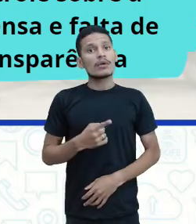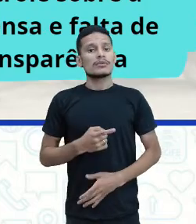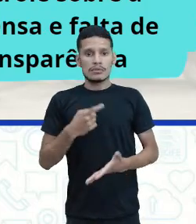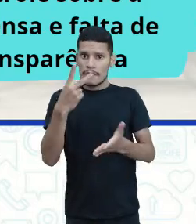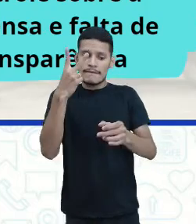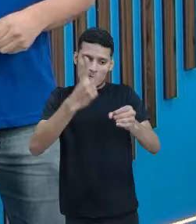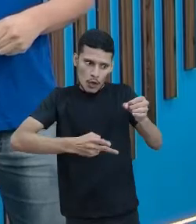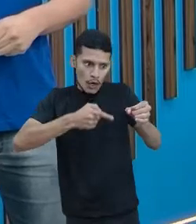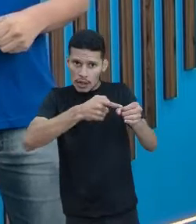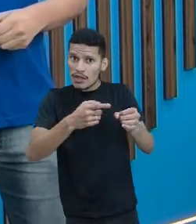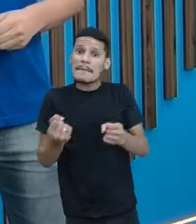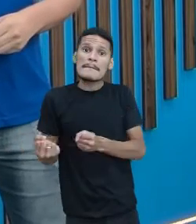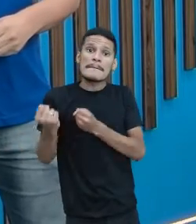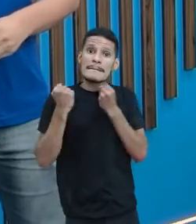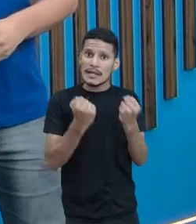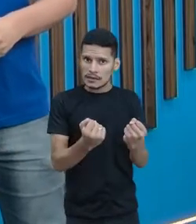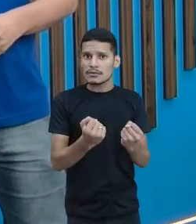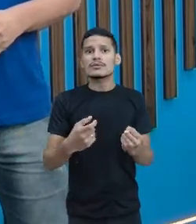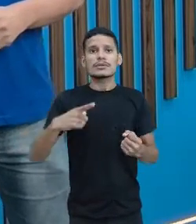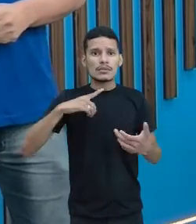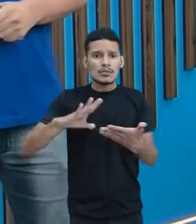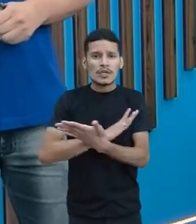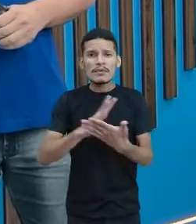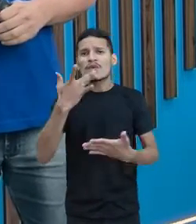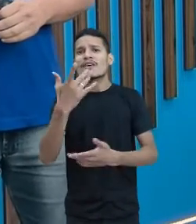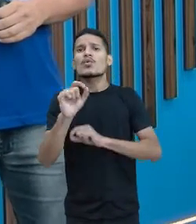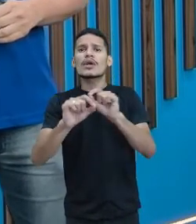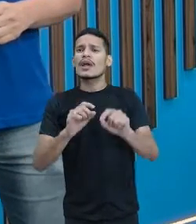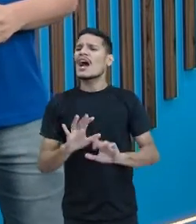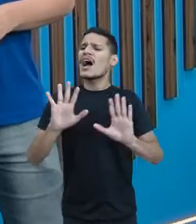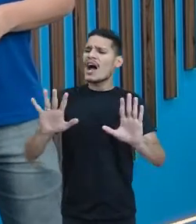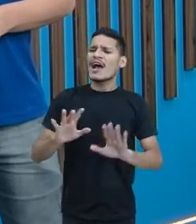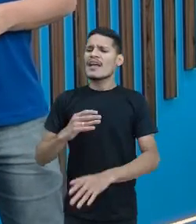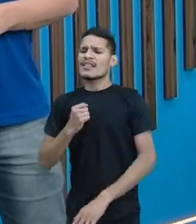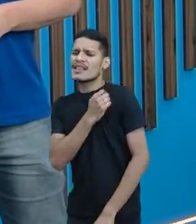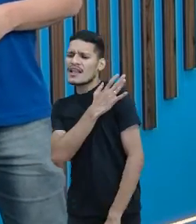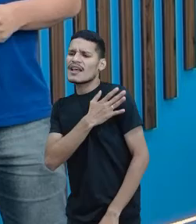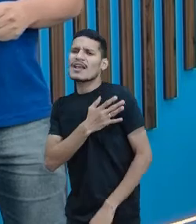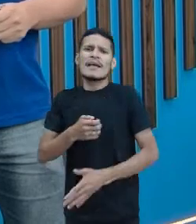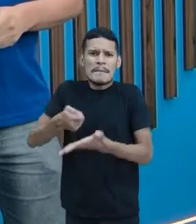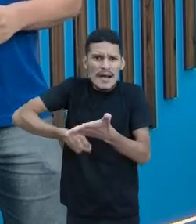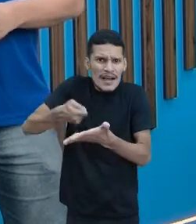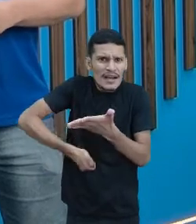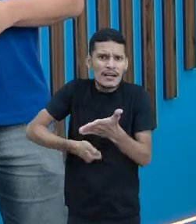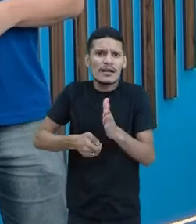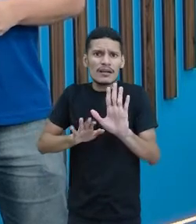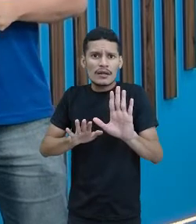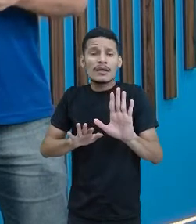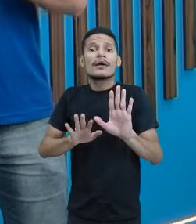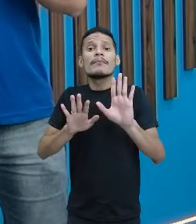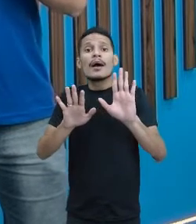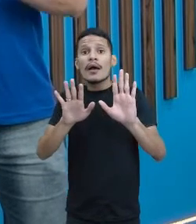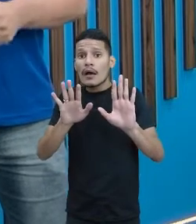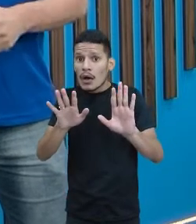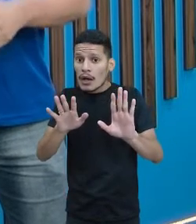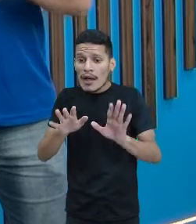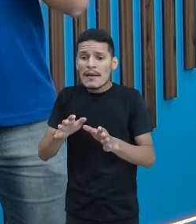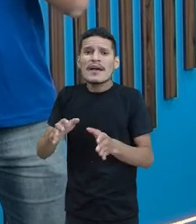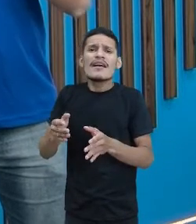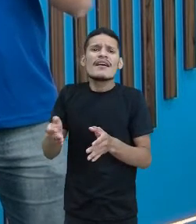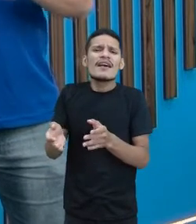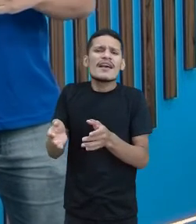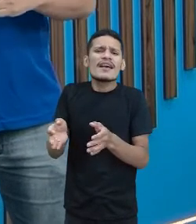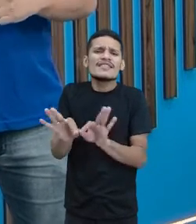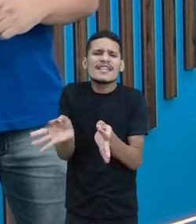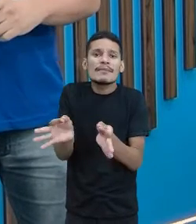muito pesadas, né? Então tem muita gente dizendo, a ditadura militar no Brasil foi branda, não foi não. Né? Então muita gente foi perseguida, muita